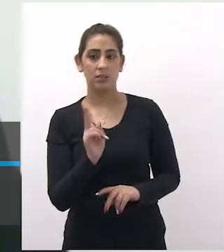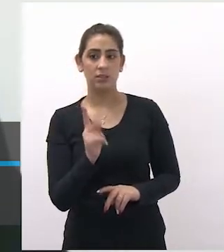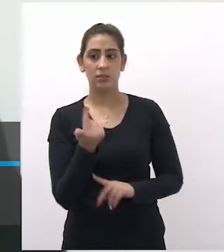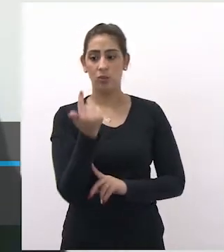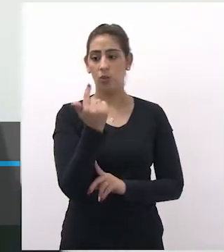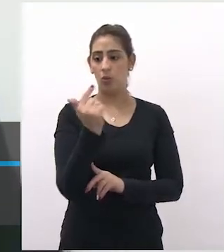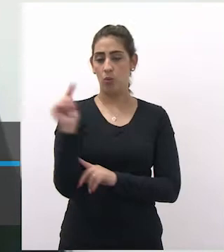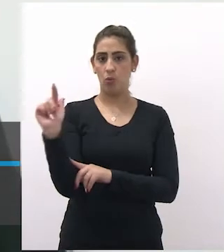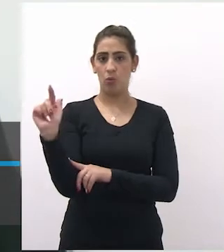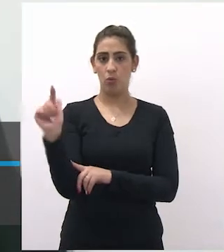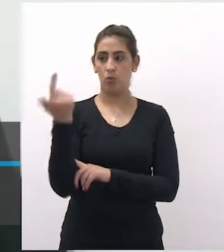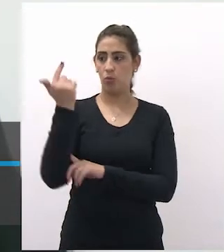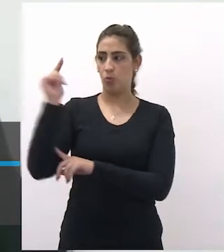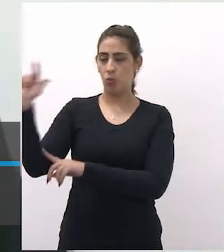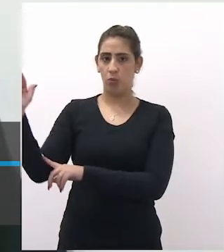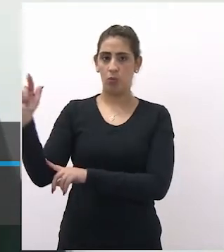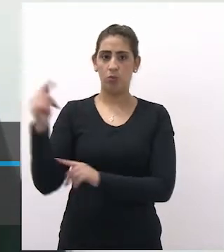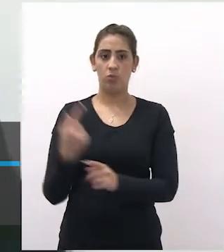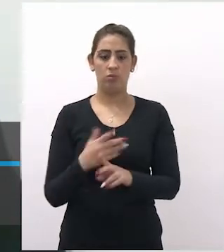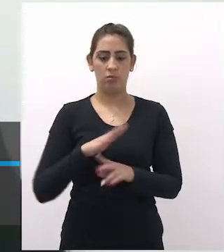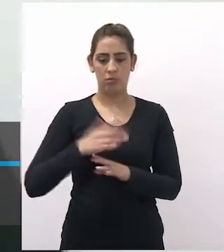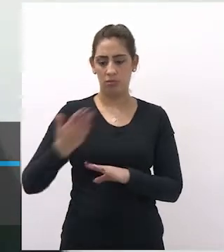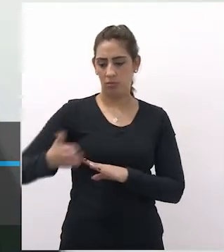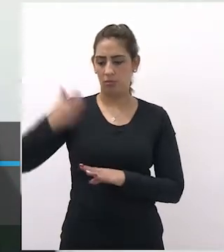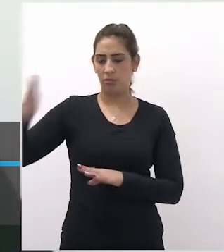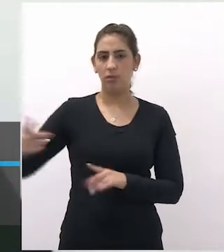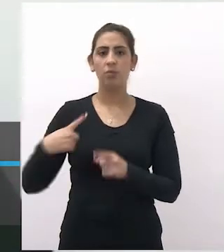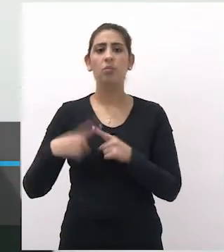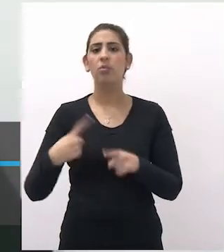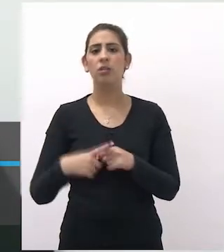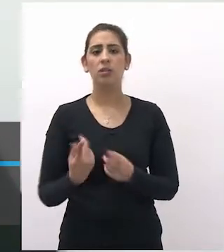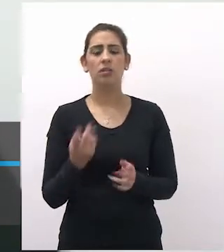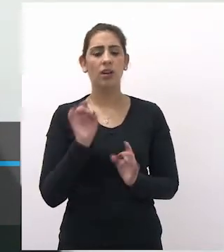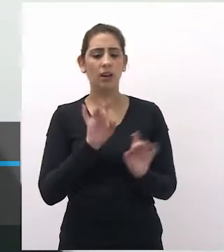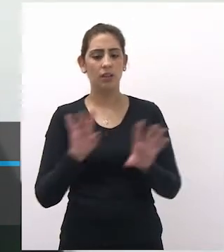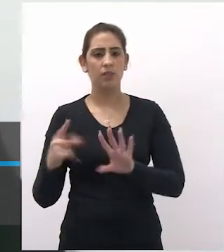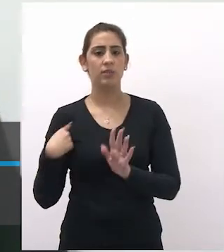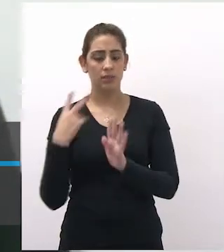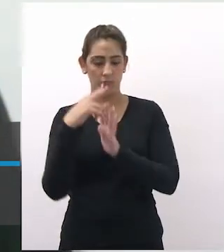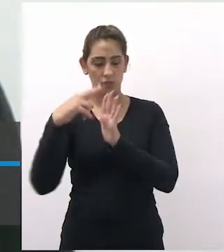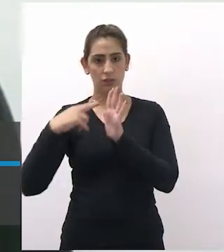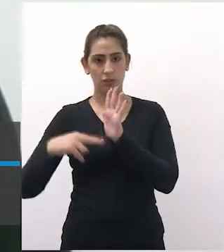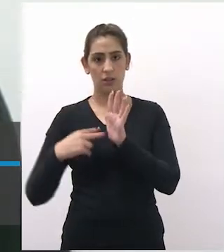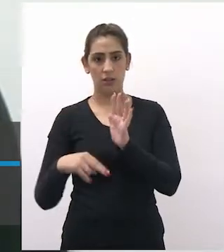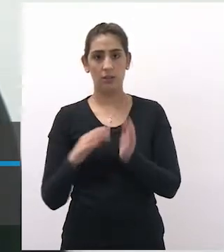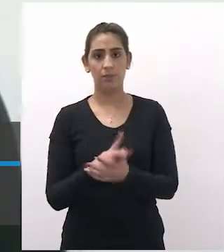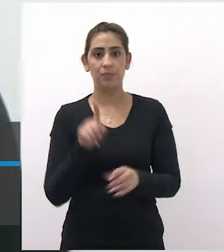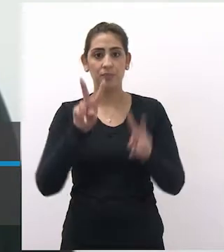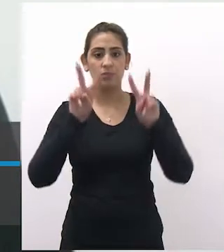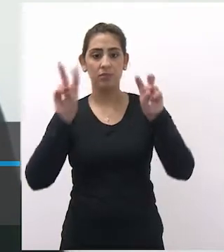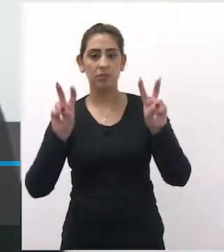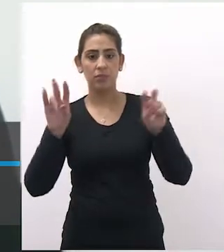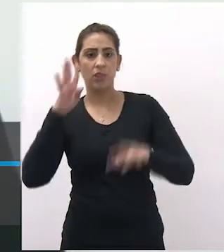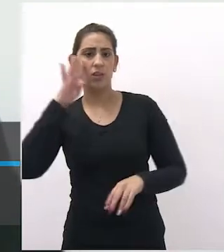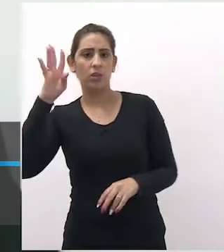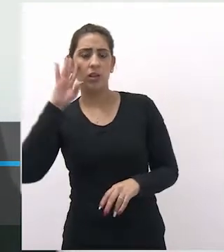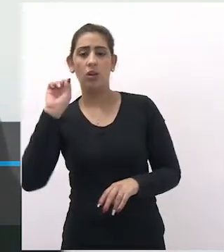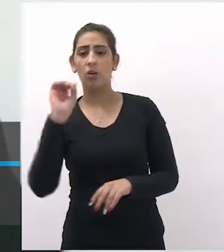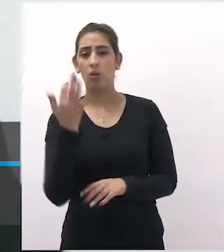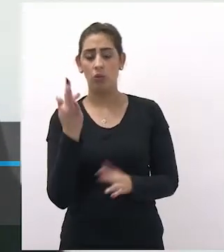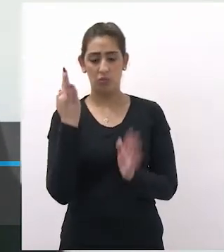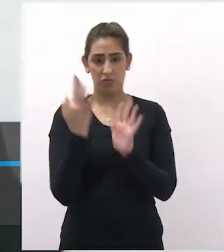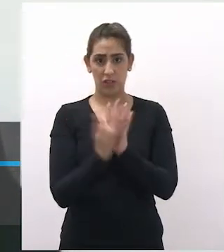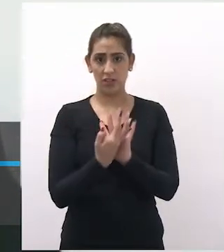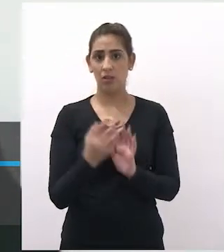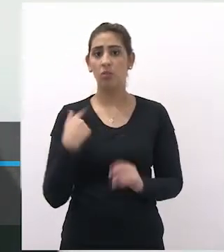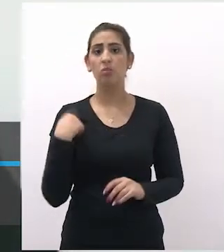outro do outro, né? Então, assim, cada vez que a gente lê, seja teoria, ou seja ficção ou não